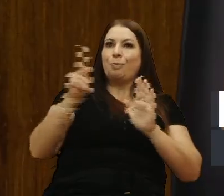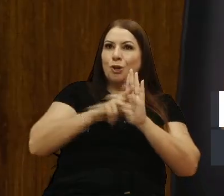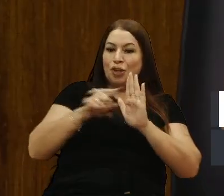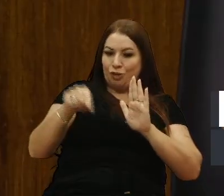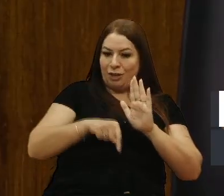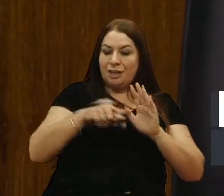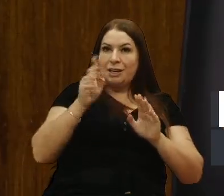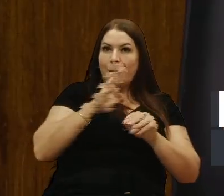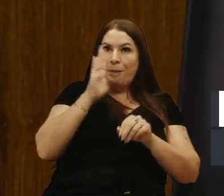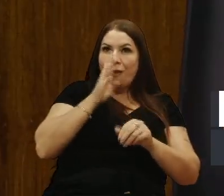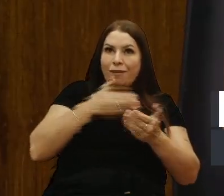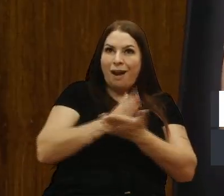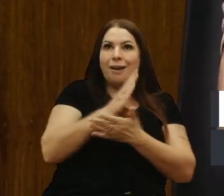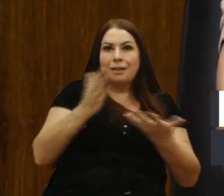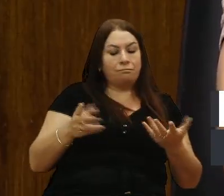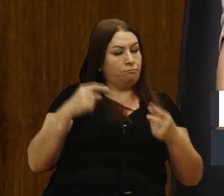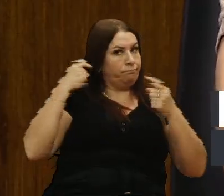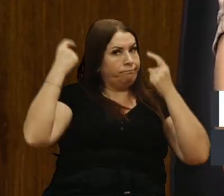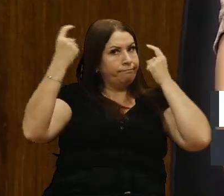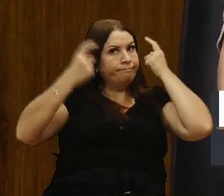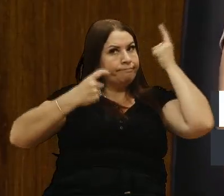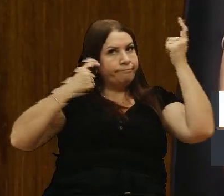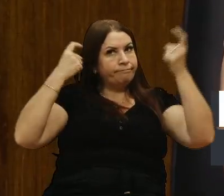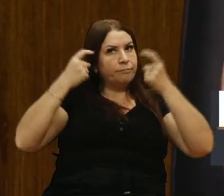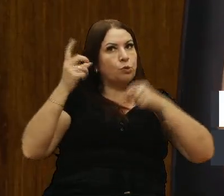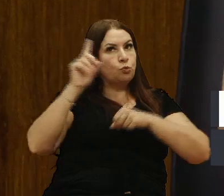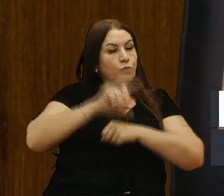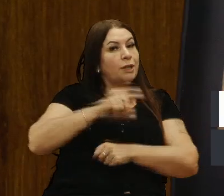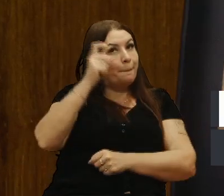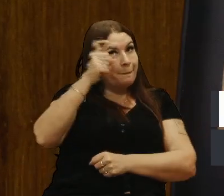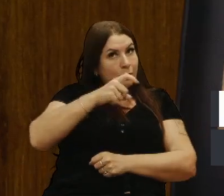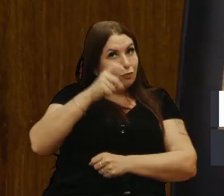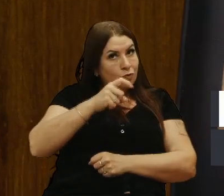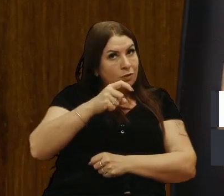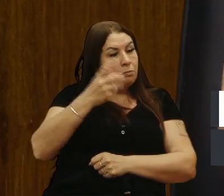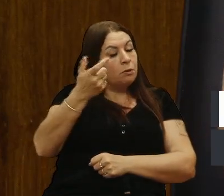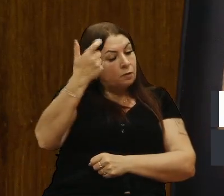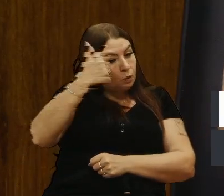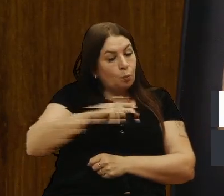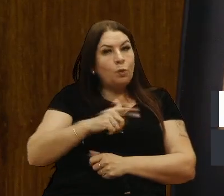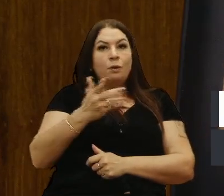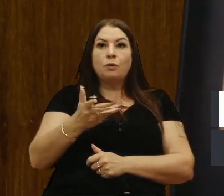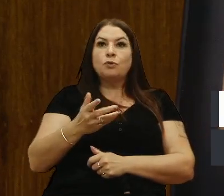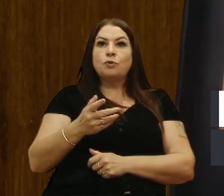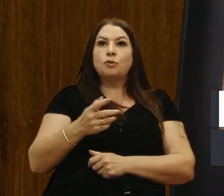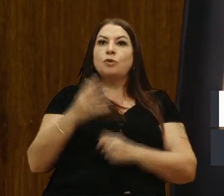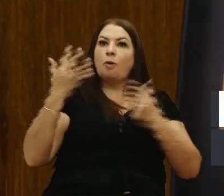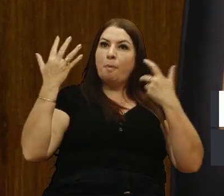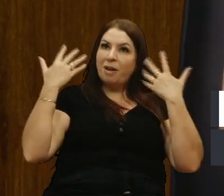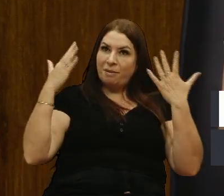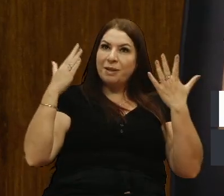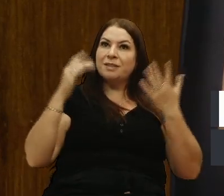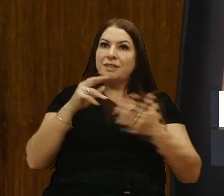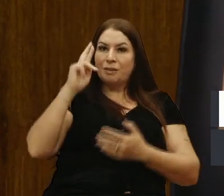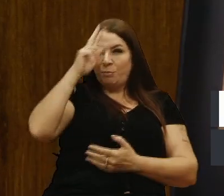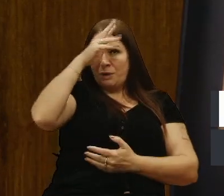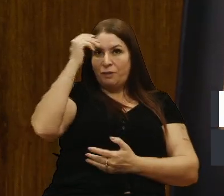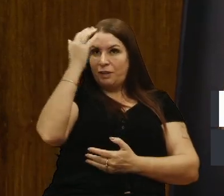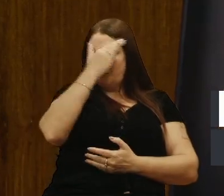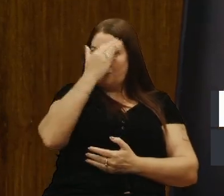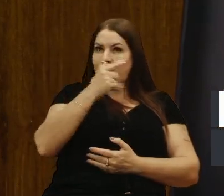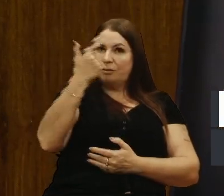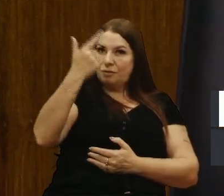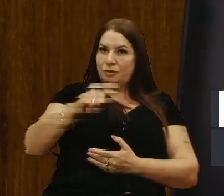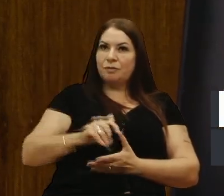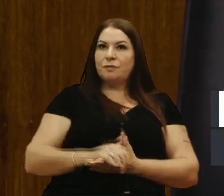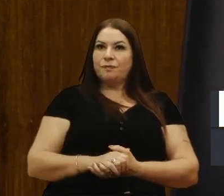querem que a gente aprove às pressas. Então é preocupante, e hoje é dia da mentira, e acho que o nosso parabéns vai para o prefeito Adiló, assim, mais uma